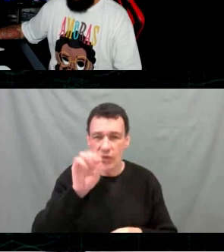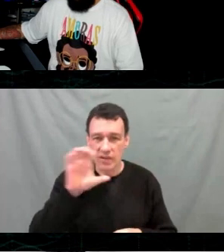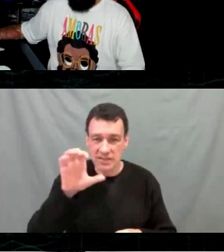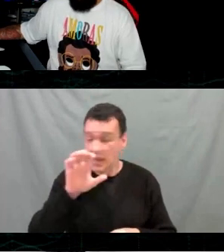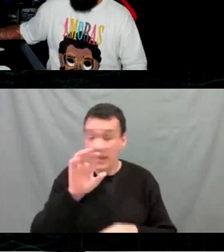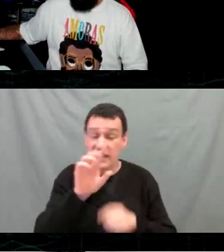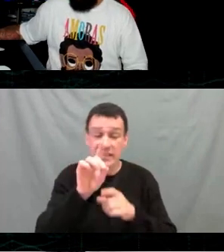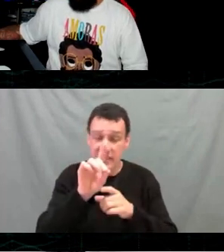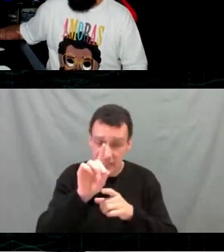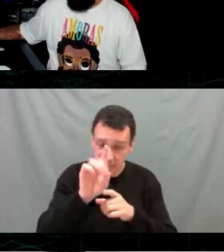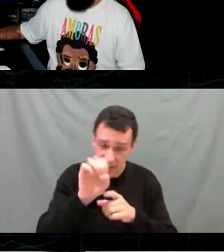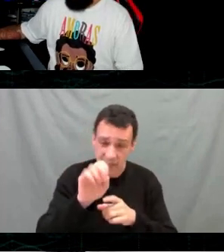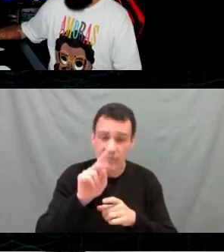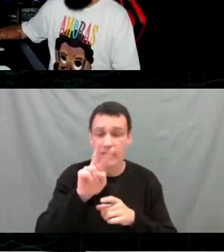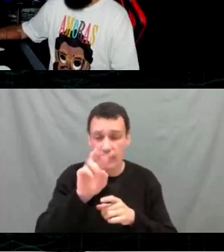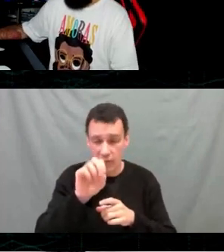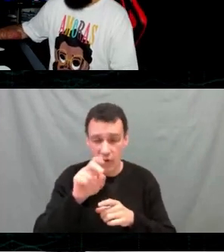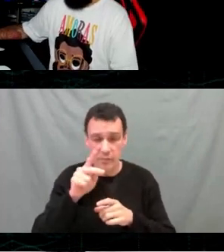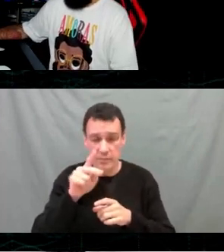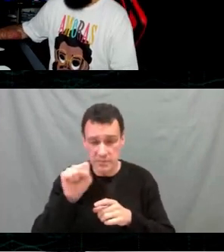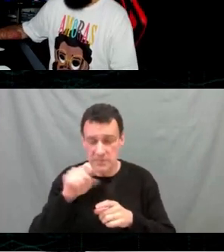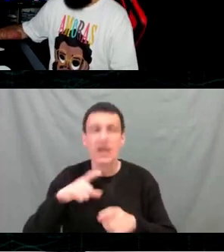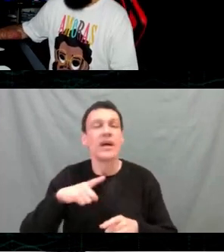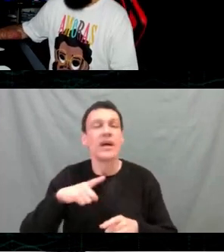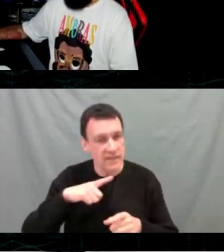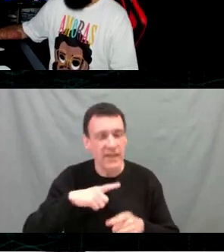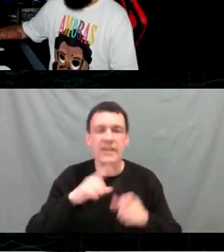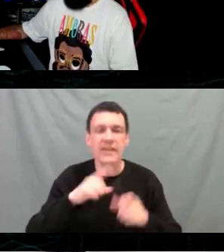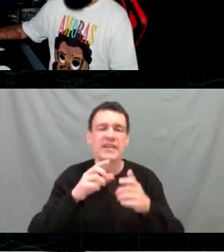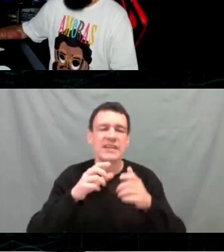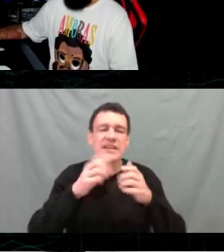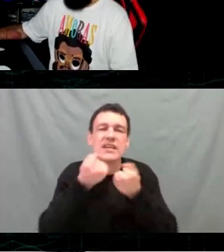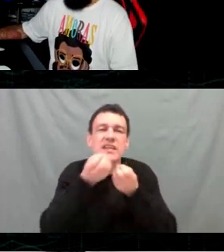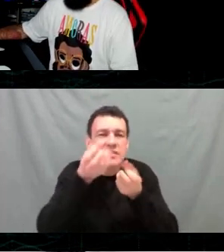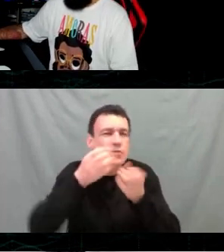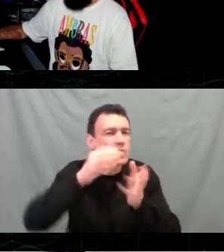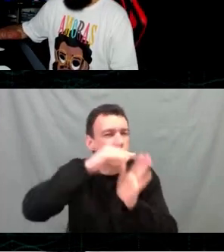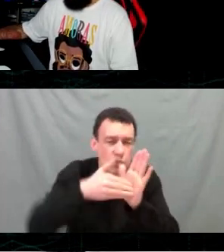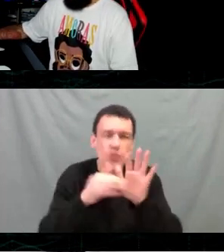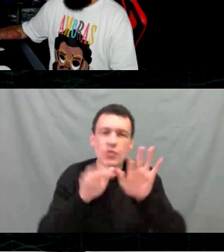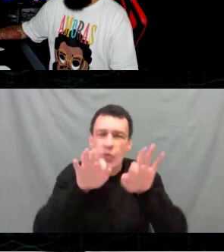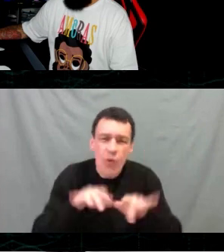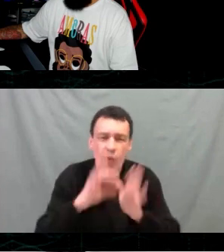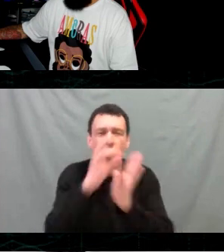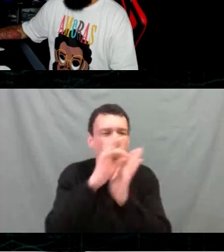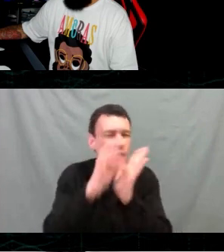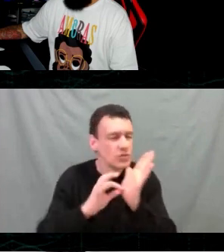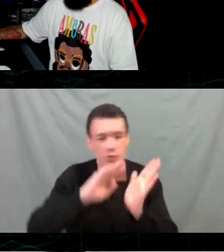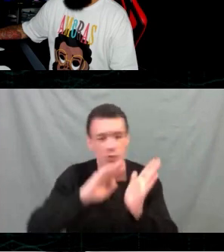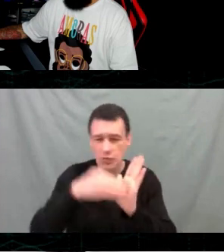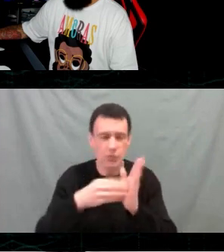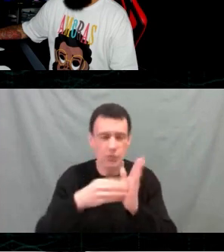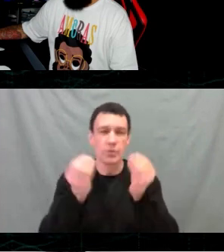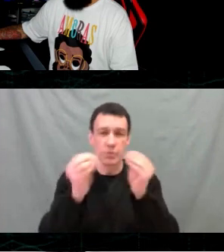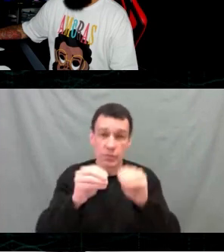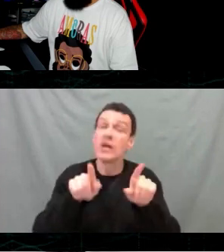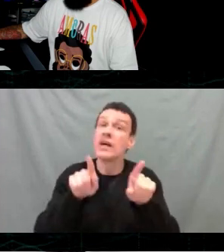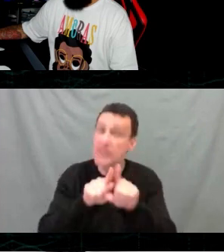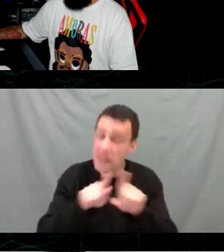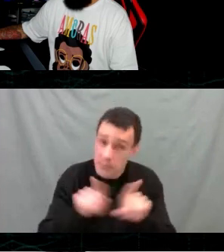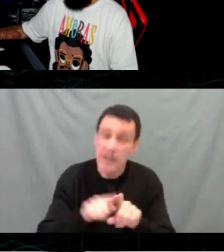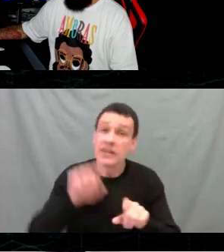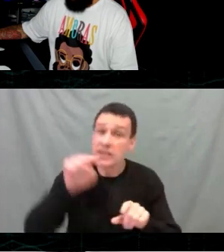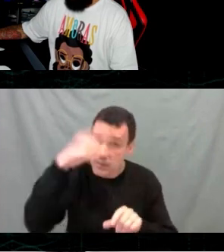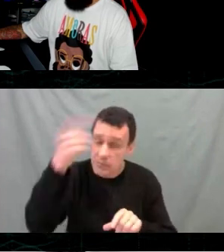coisa eu vou interando com o tempo tá E também a gente vai colocar tudo lá no guichê rápido levar os